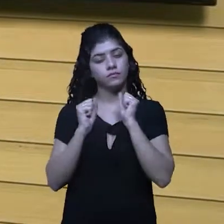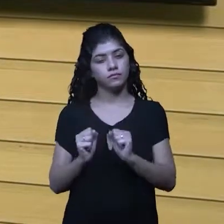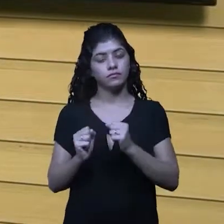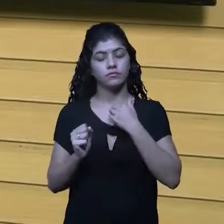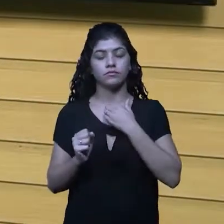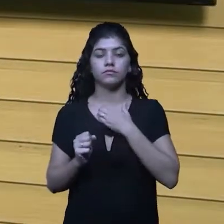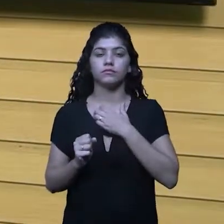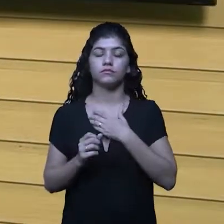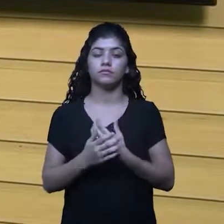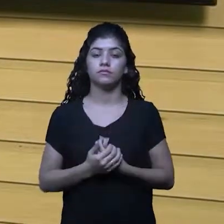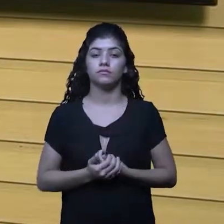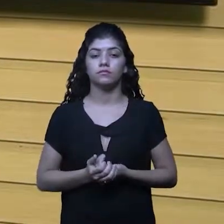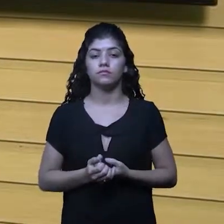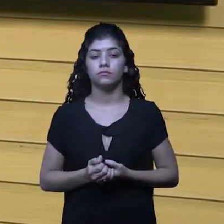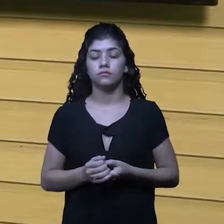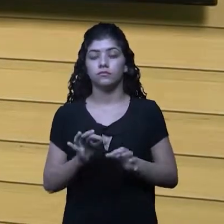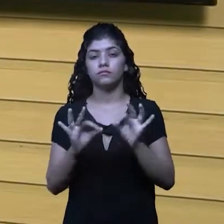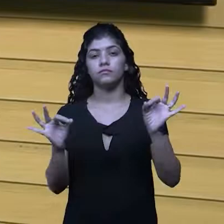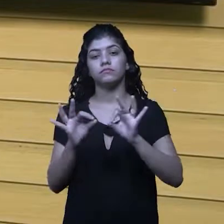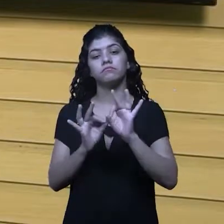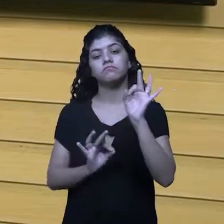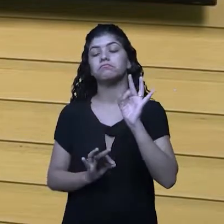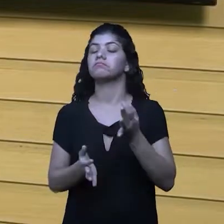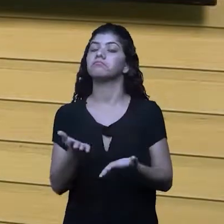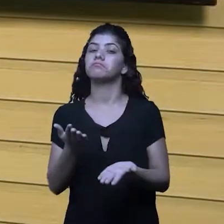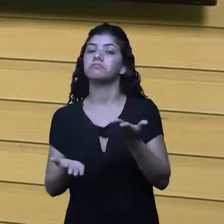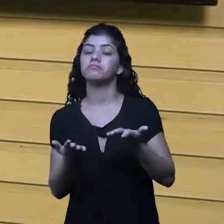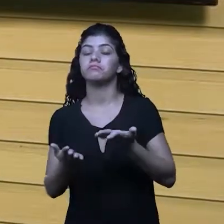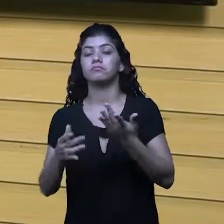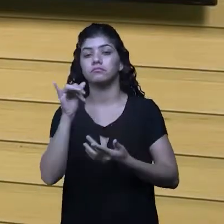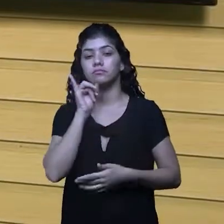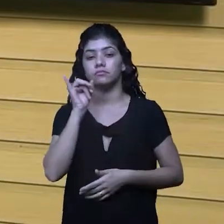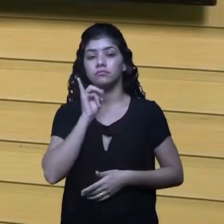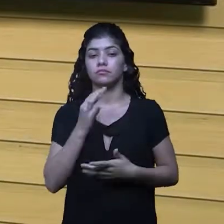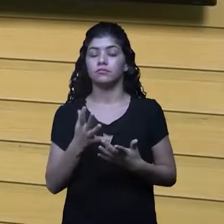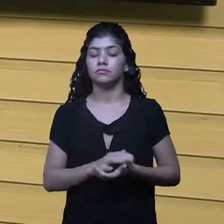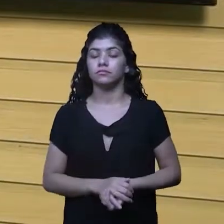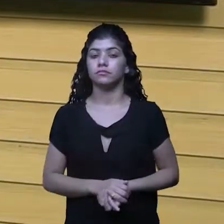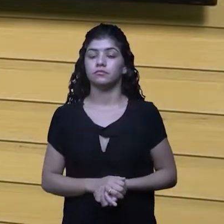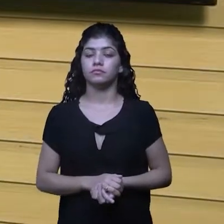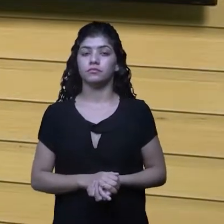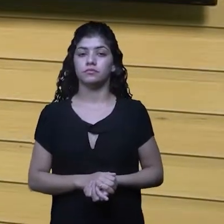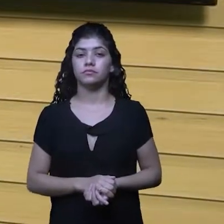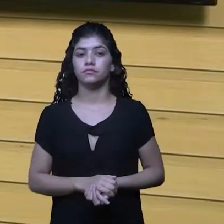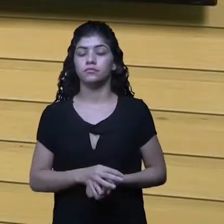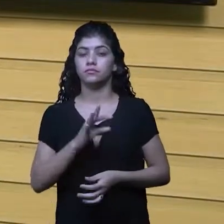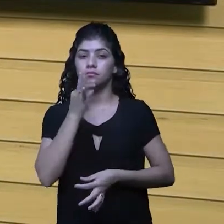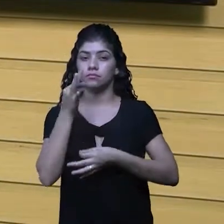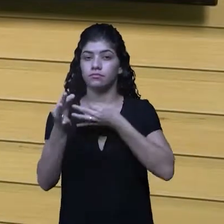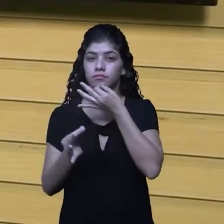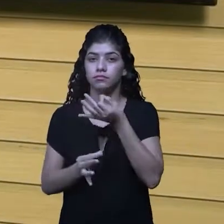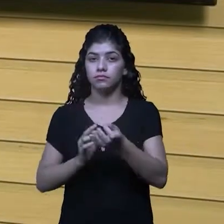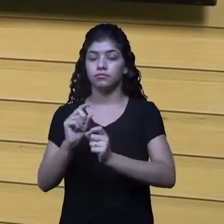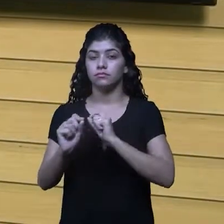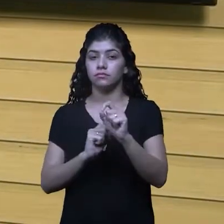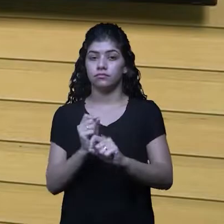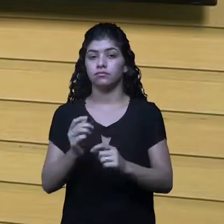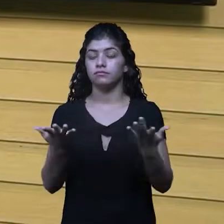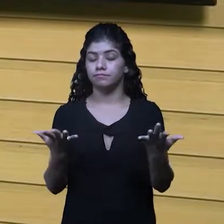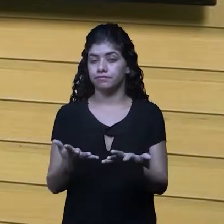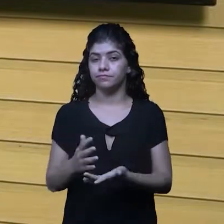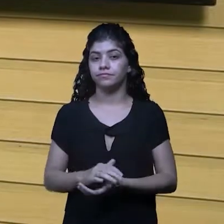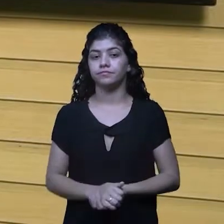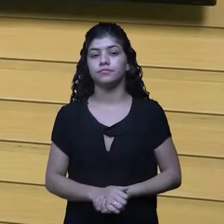Preparou, deixou ele ali, vai medir, a balança, por exemplo, ela está ali com as suas indicações para a